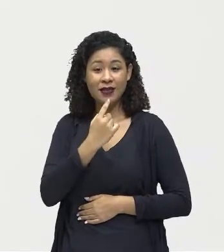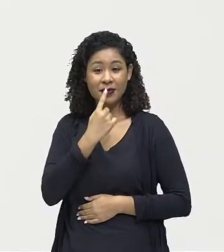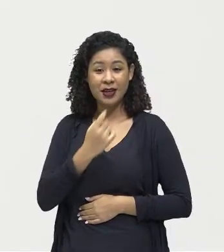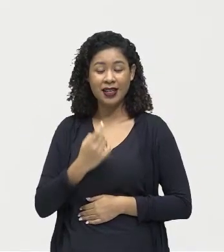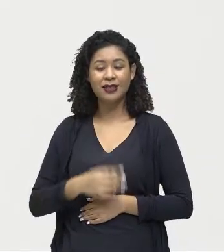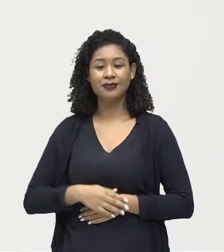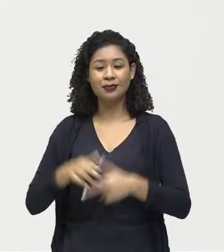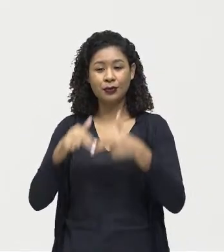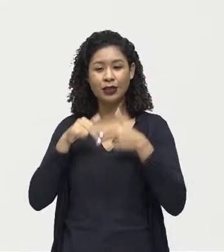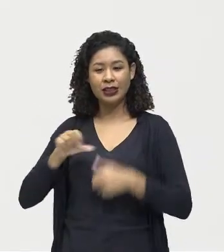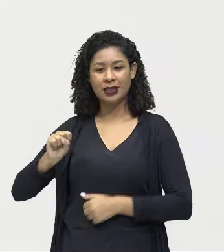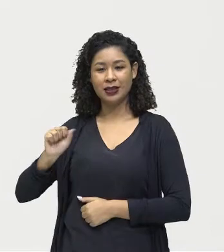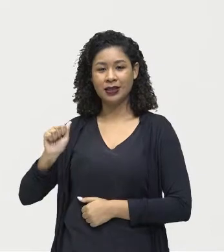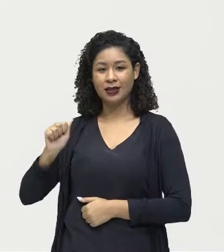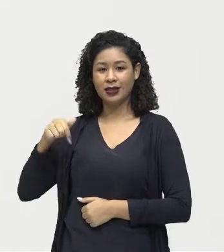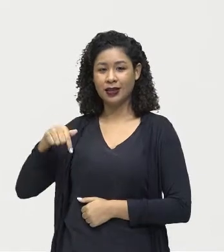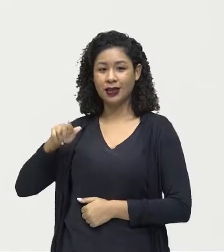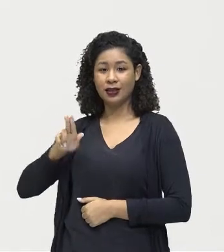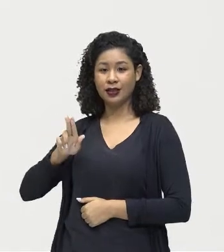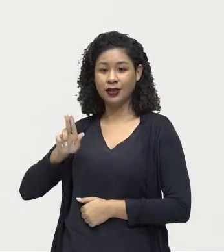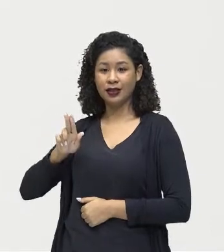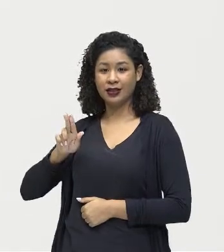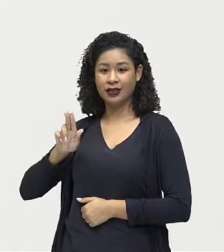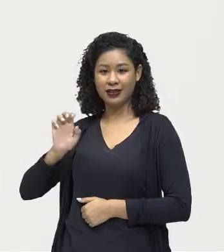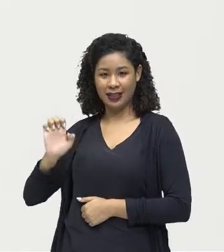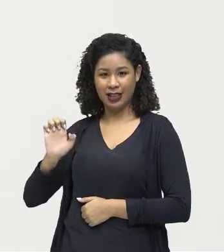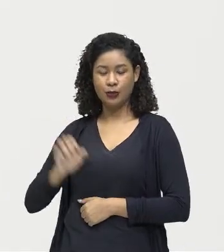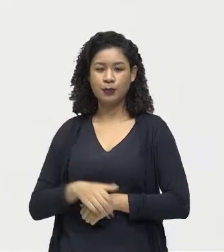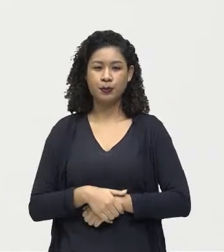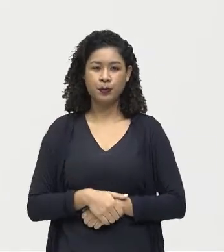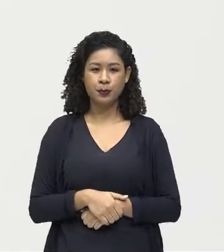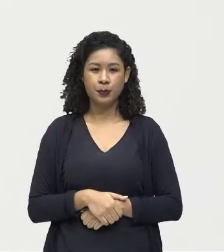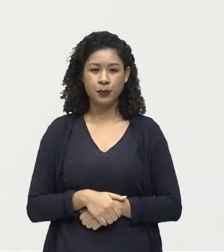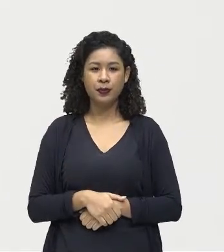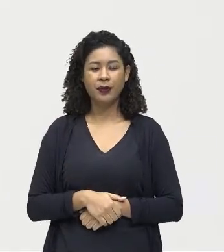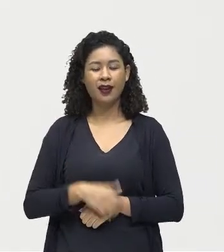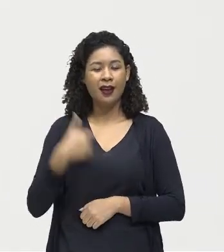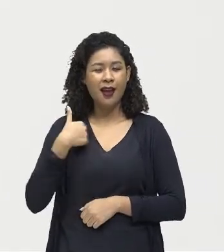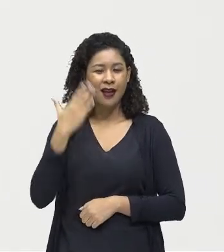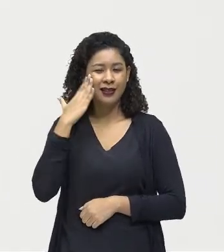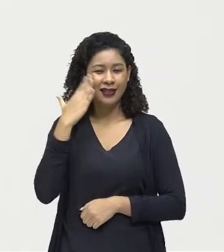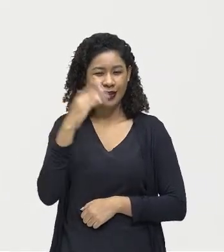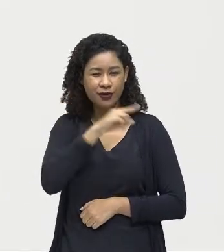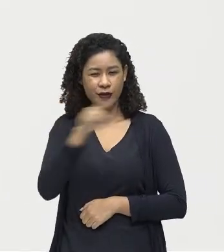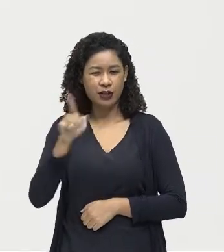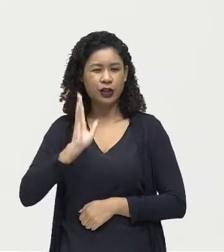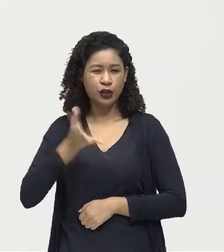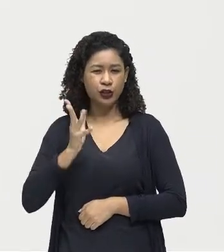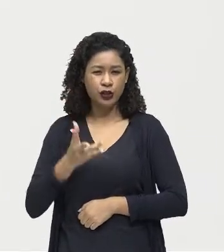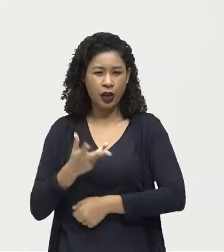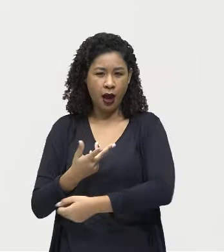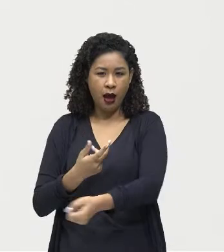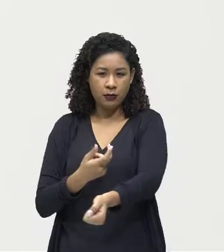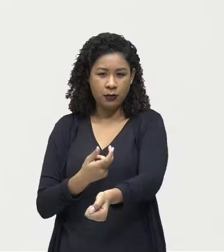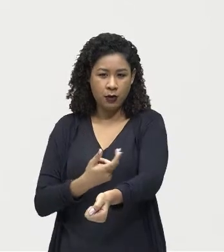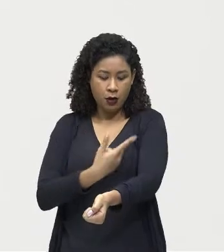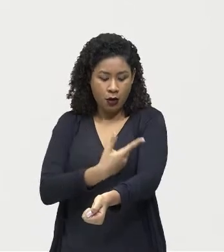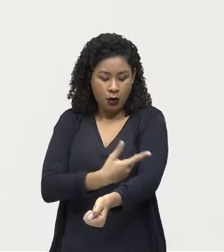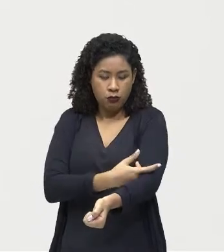sangue. Né? Eu acredito que todo mundo aí já tirou sangue e quando tira ele tem essa coloração, né? Um vermelho mais